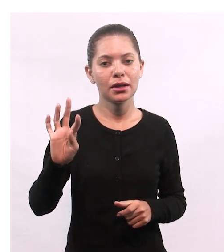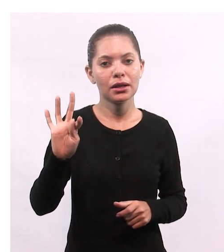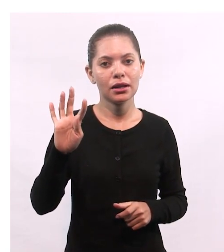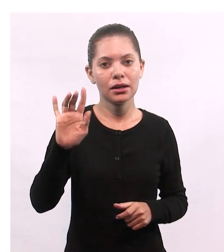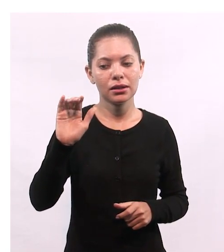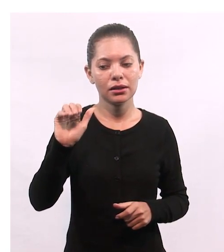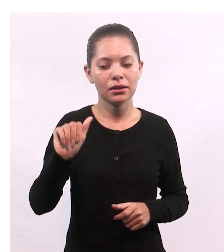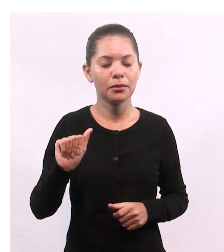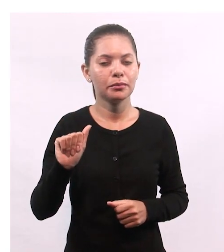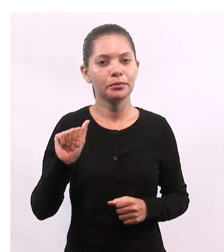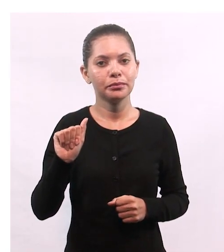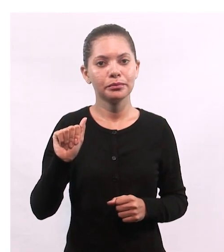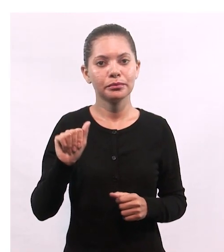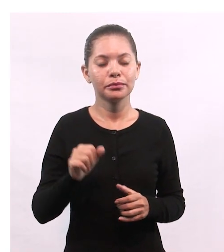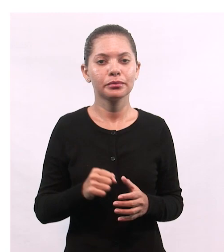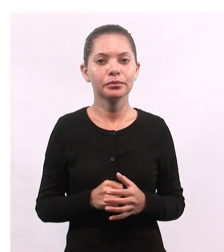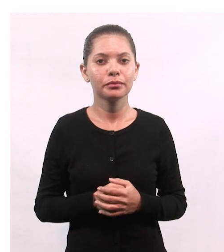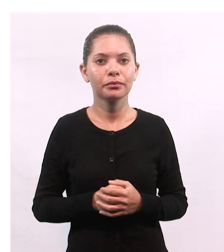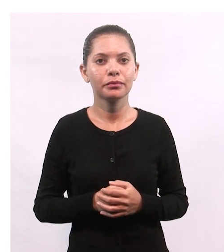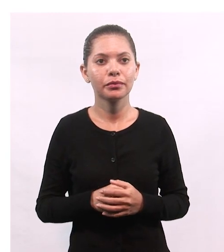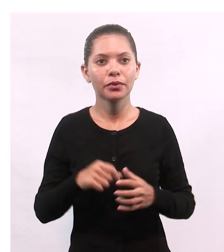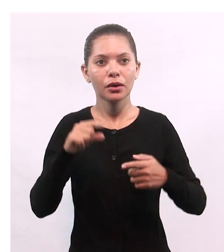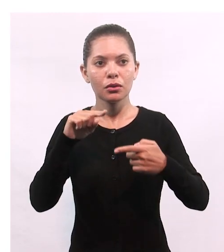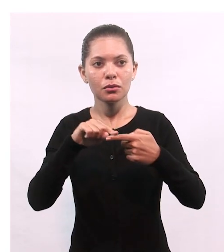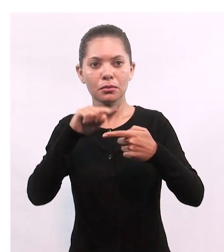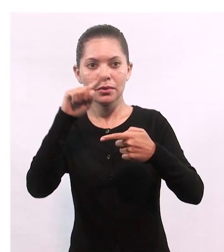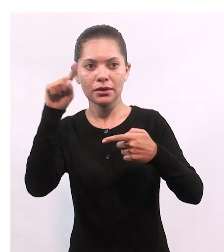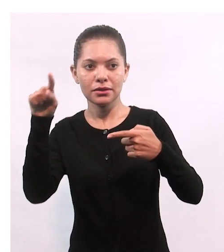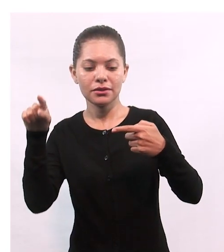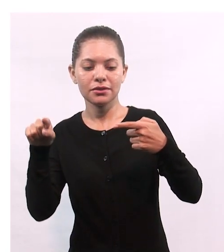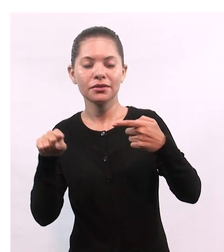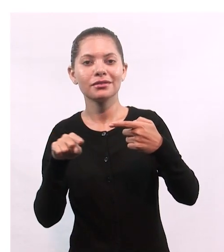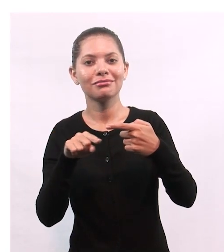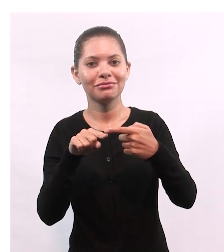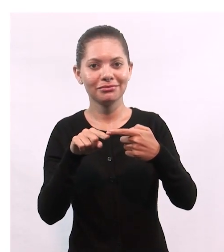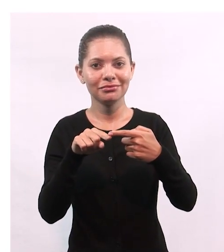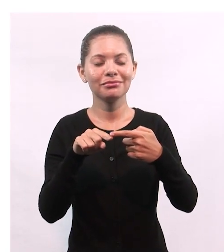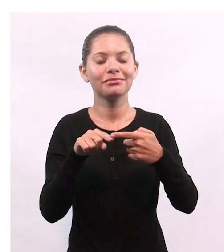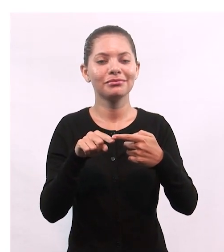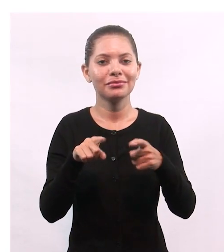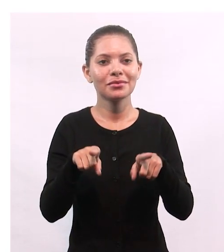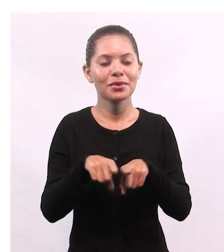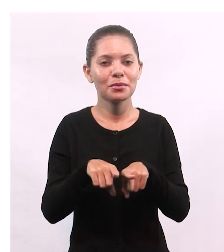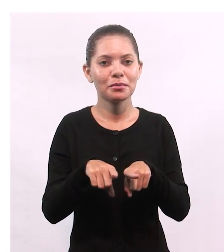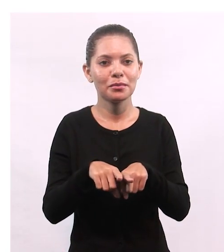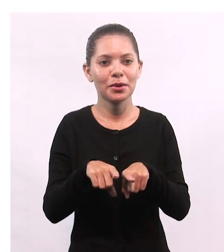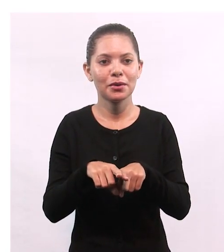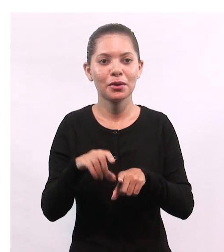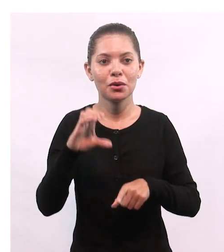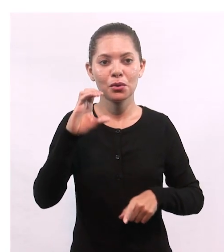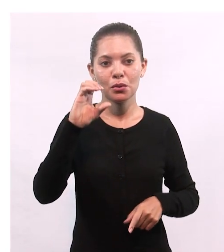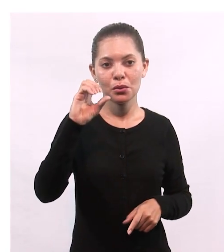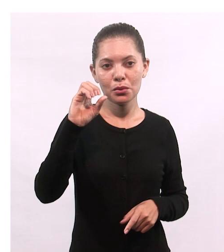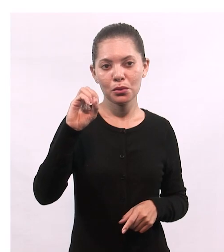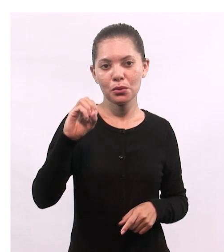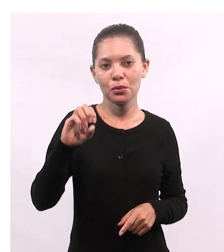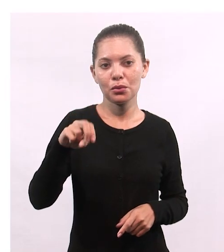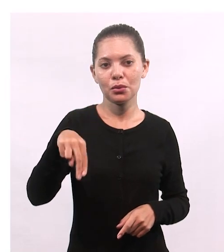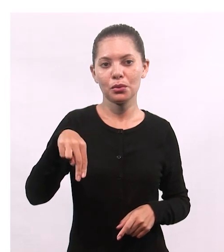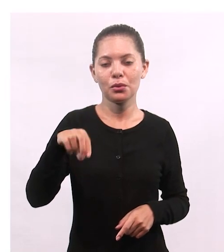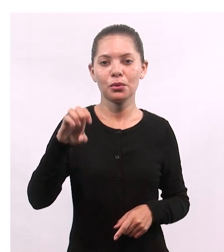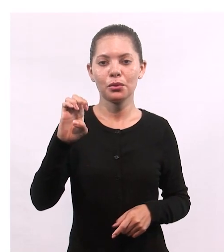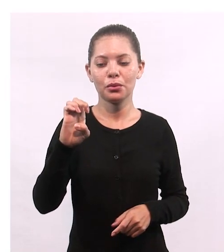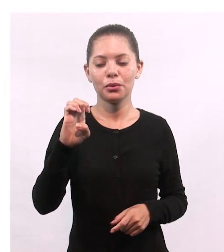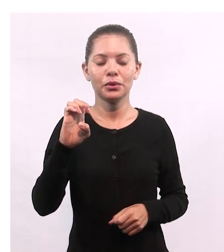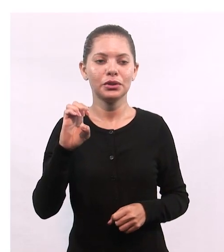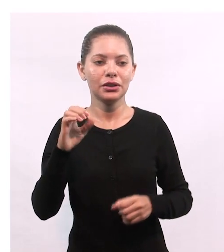lata. Uma lata é um cilindro. Uma esfera é um corpo redondo. Um